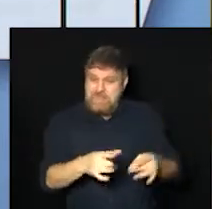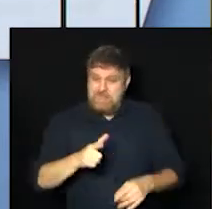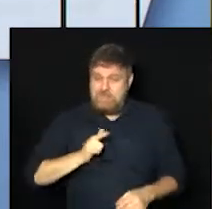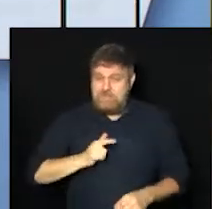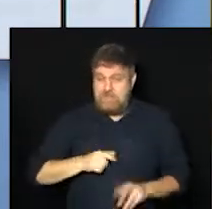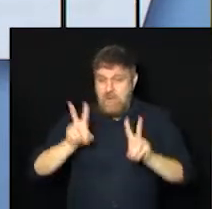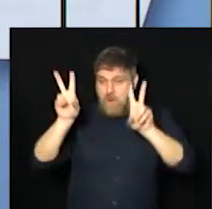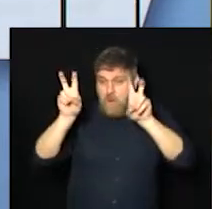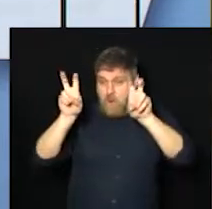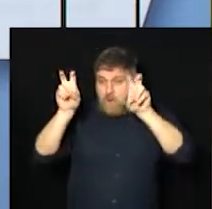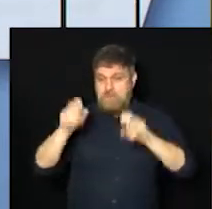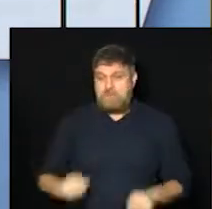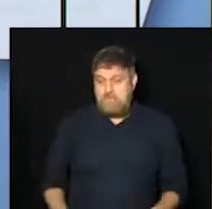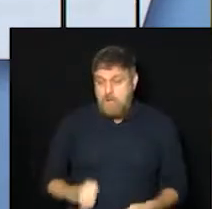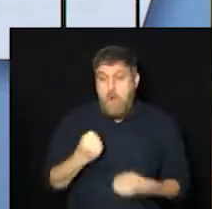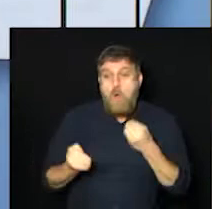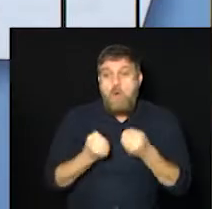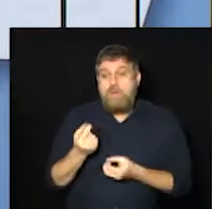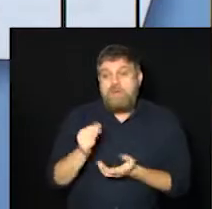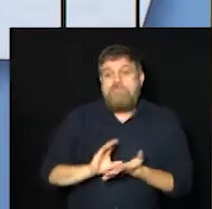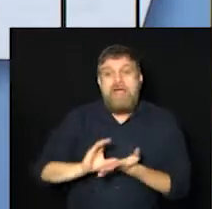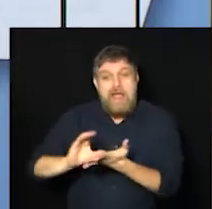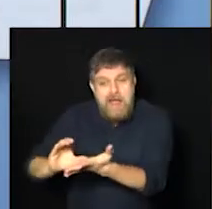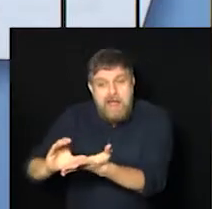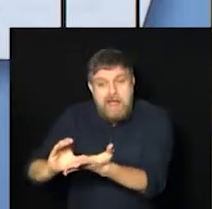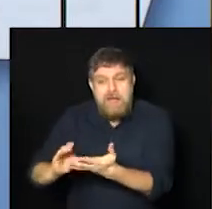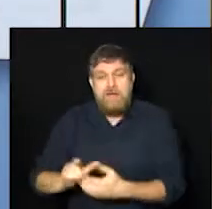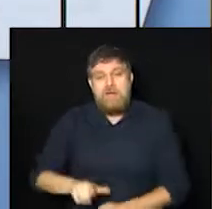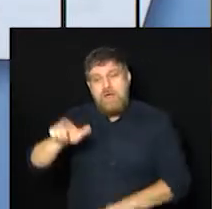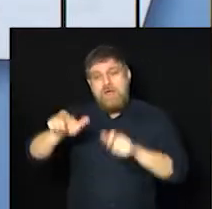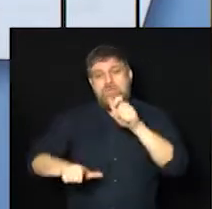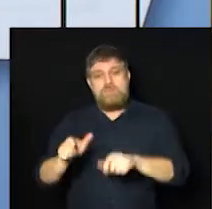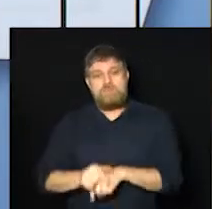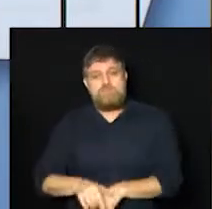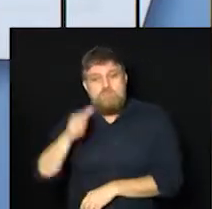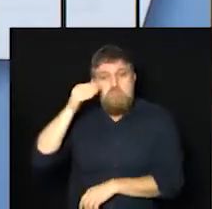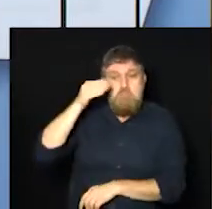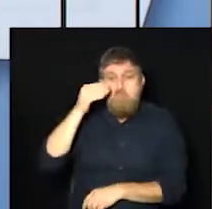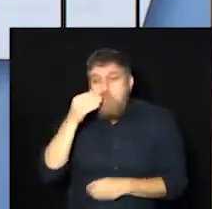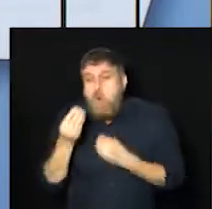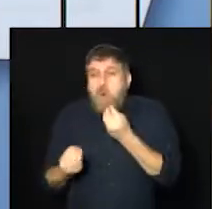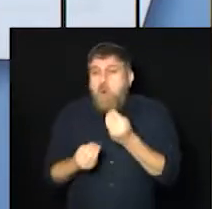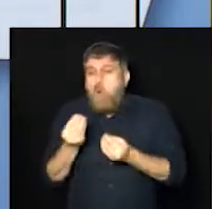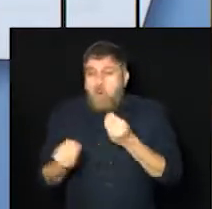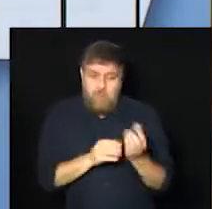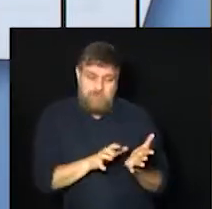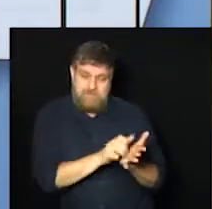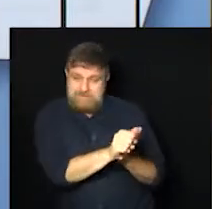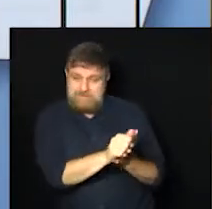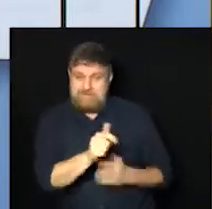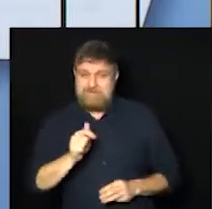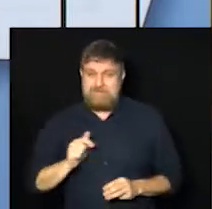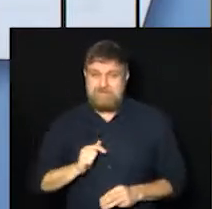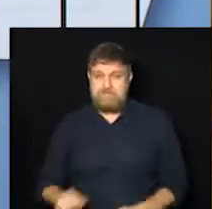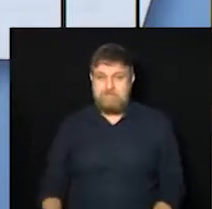respeito dessa ajuda. Então, para quem quiser saber inclusive como se inscreve, entra